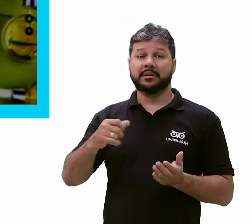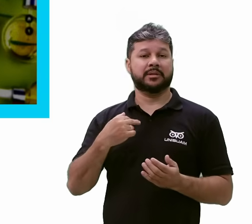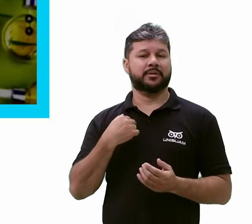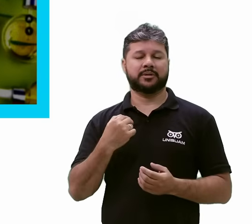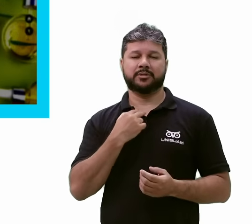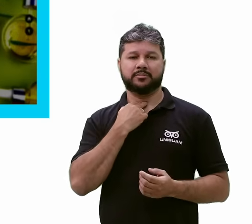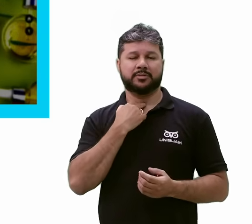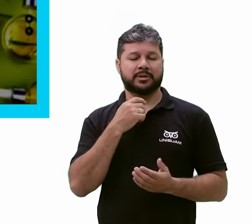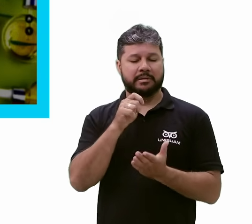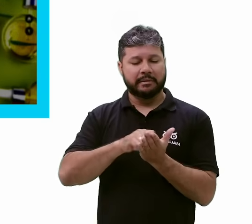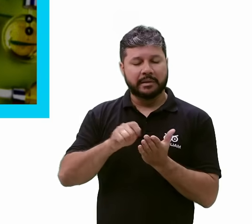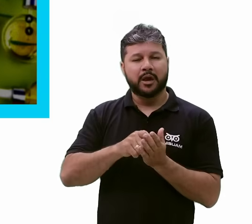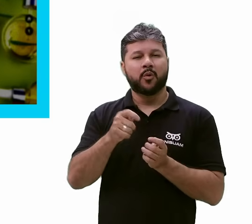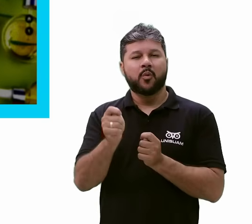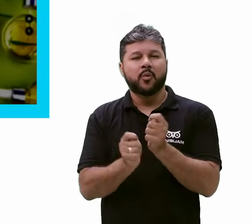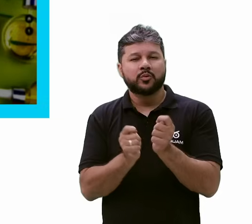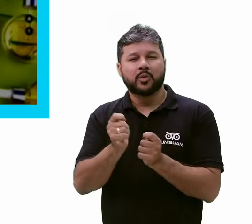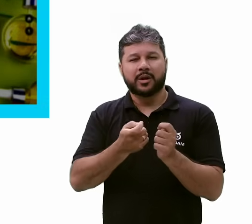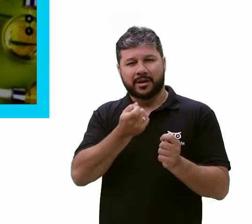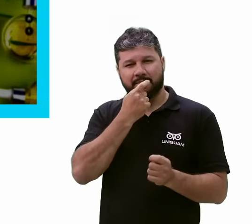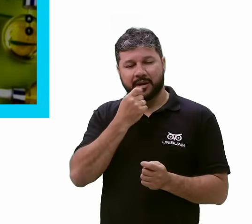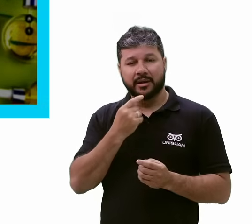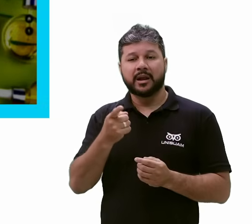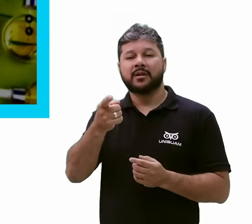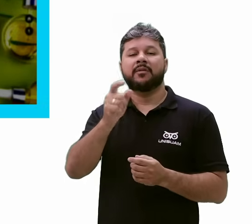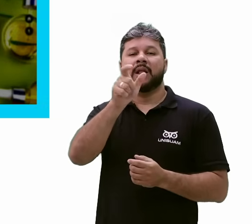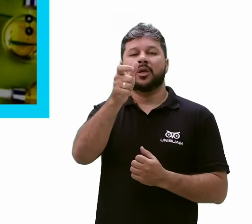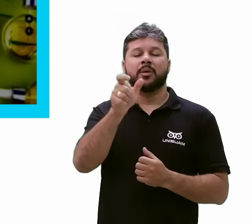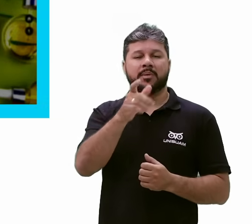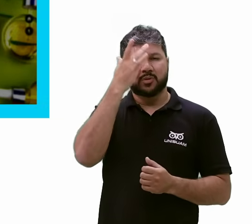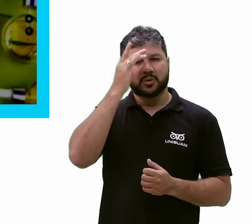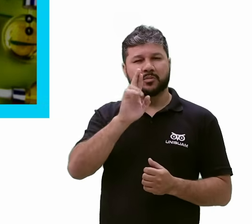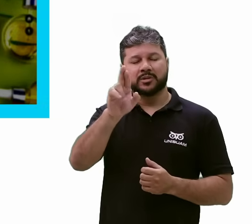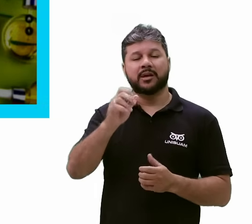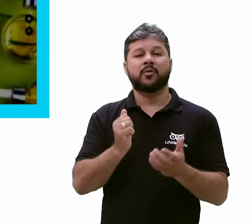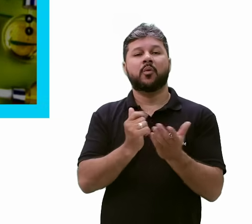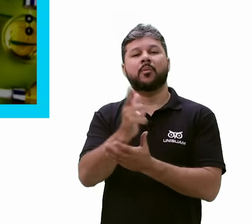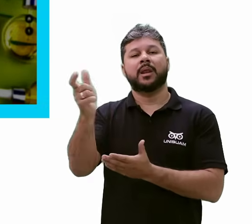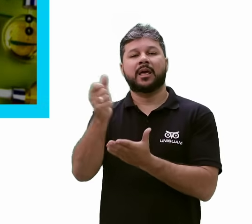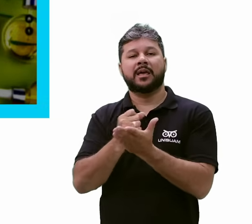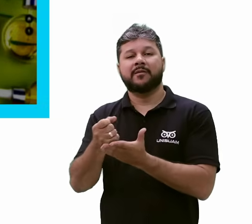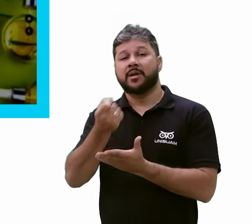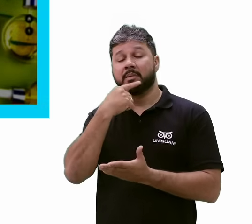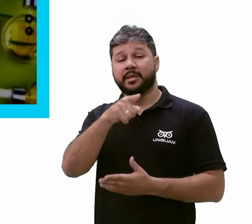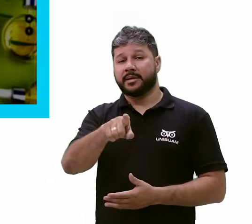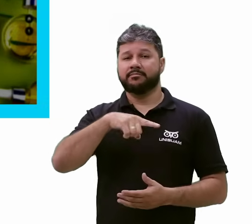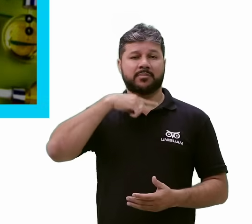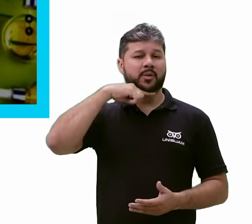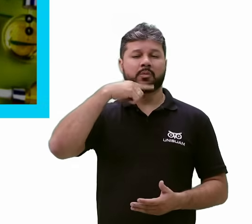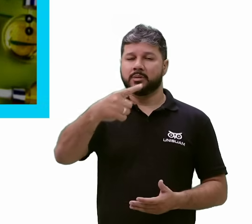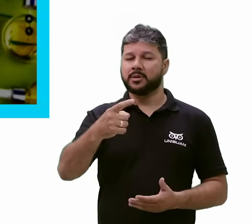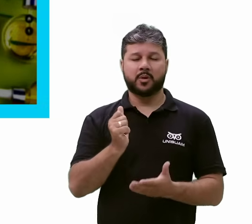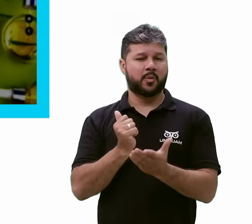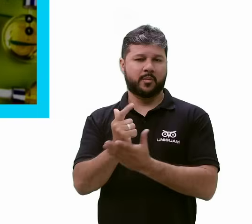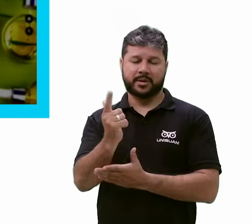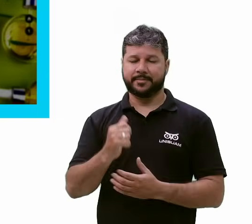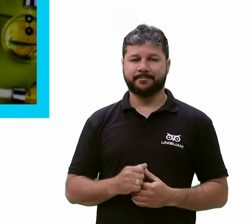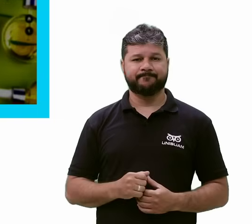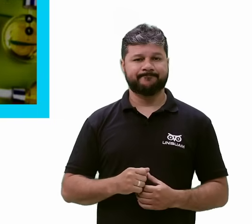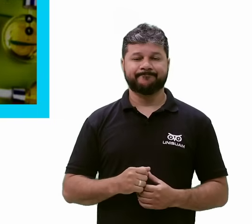não podia simplesmente fazer uma receita controlada e pedir para o tutor comprar na farmácia, tá? Que ele não ia